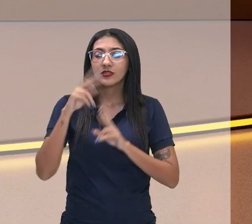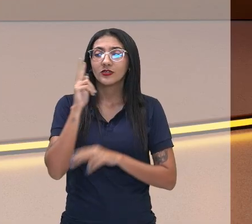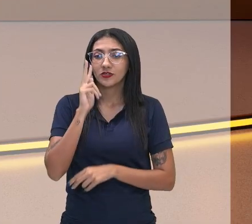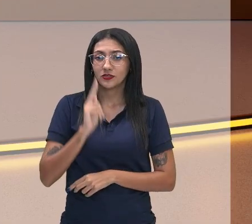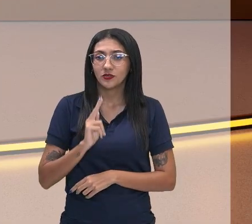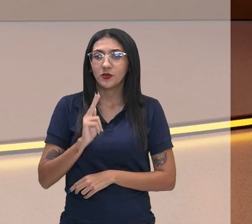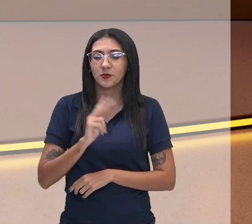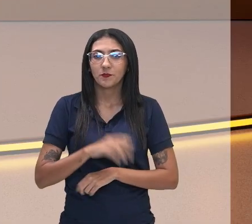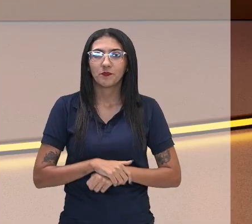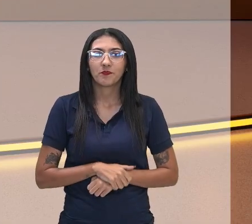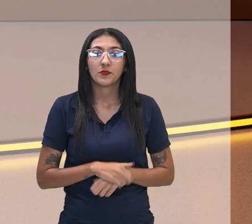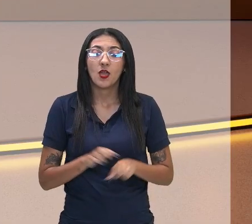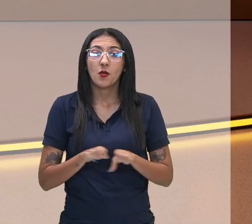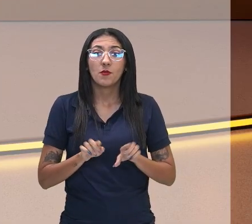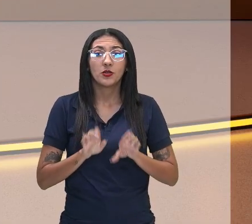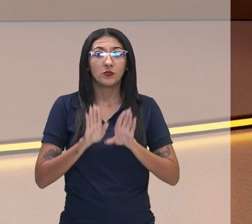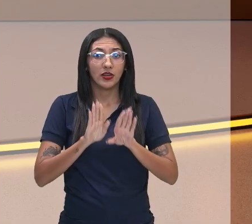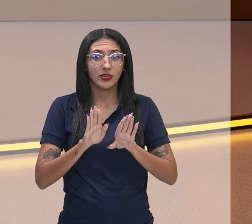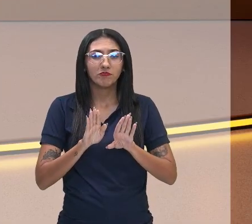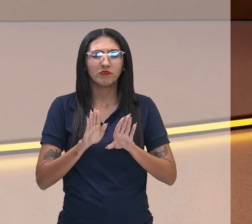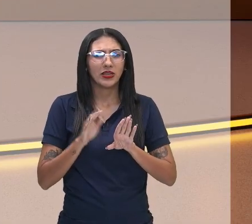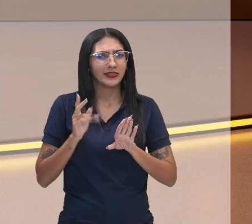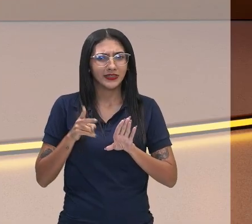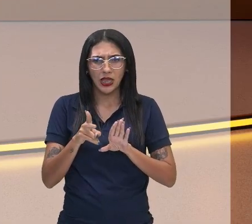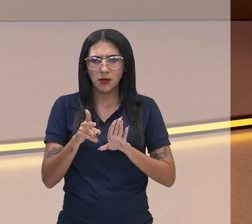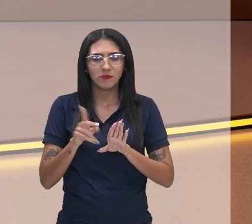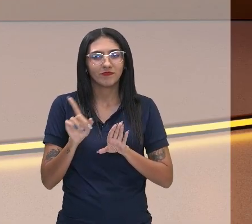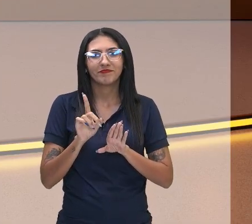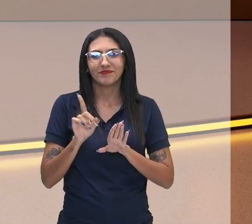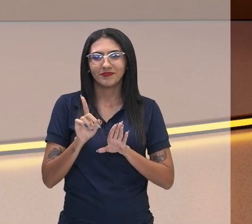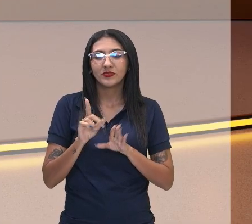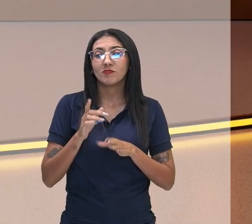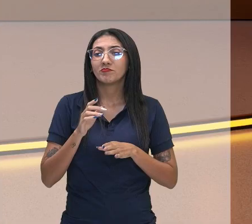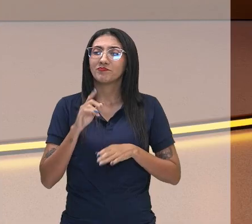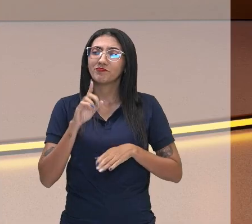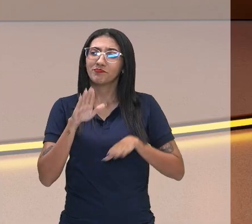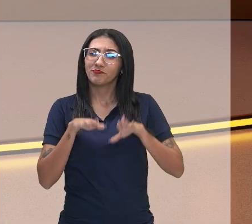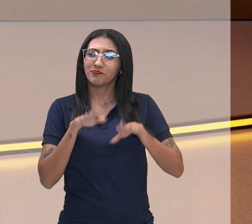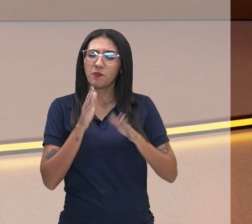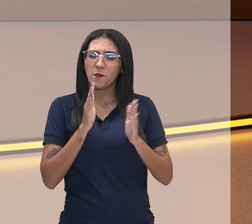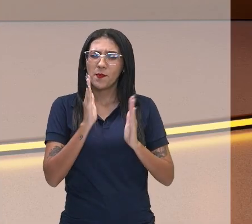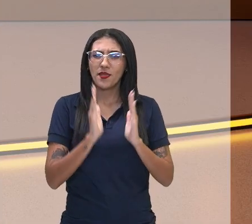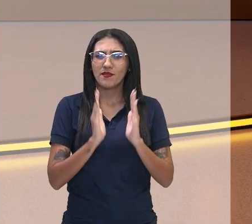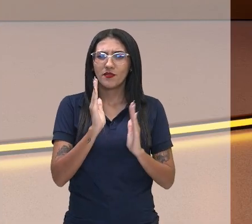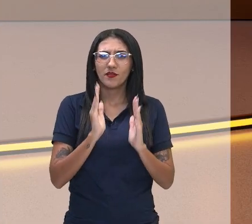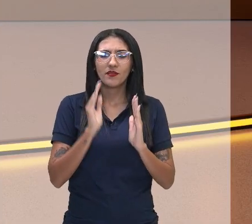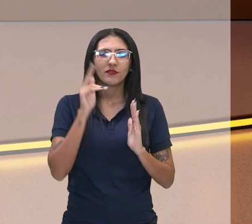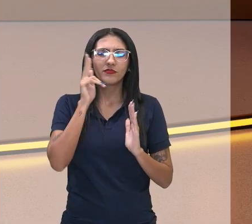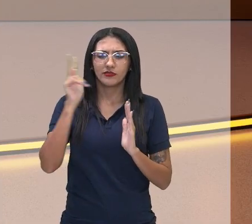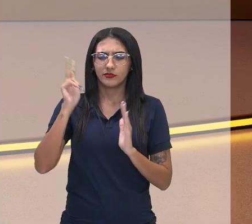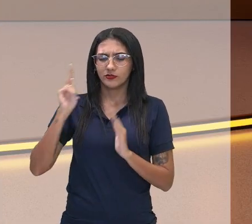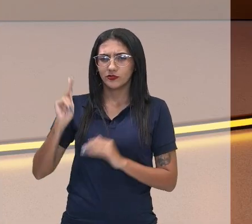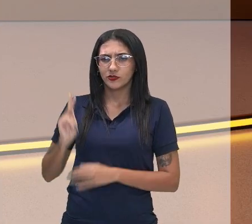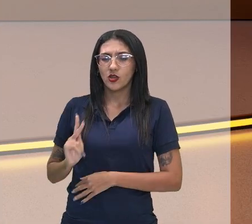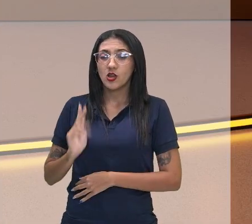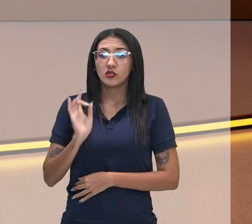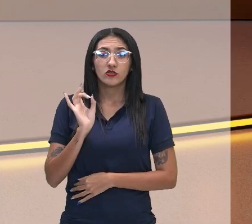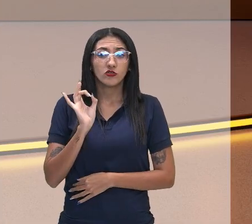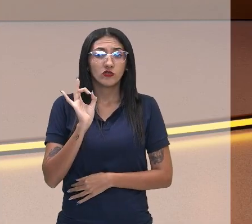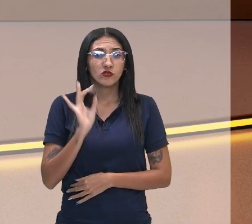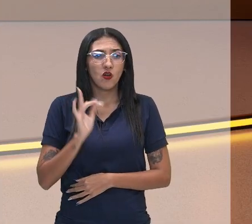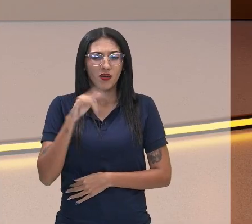olha, nem sempre foi assim. Em determinado momento da história, só eram